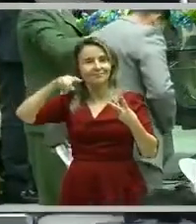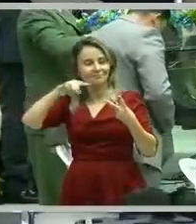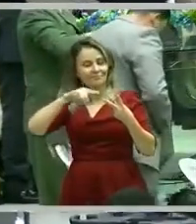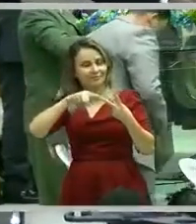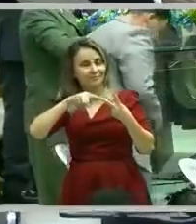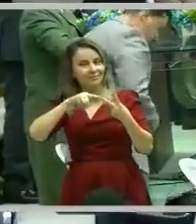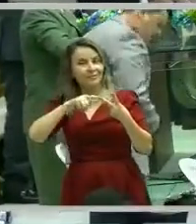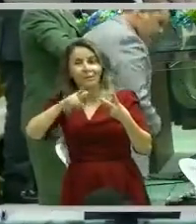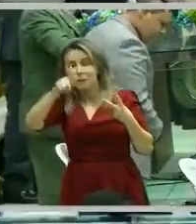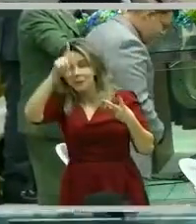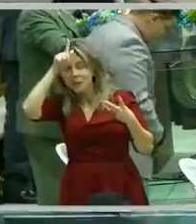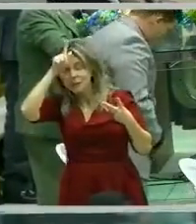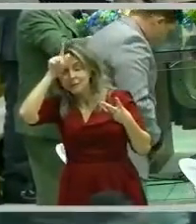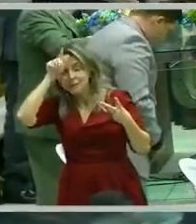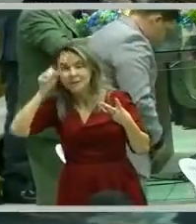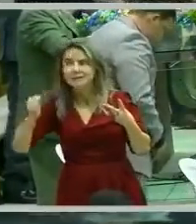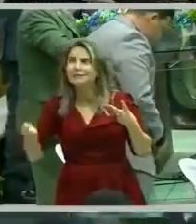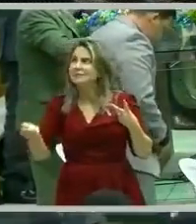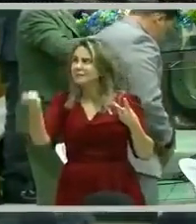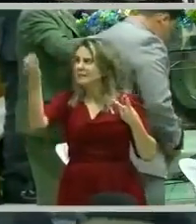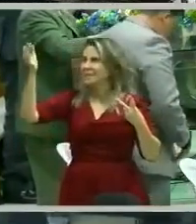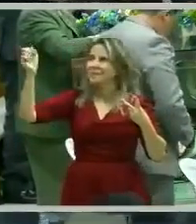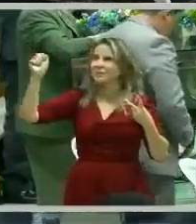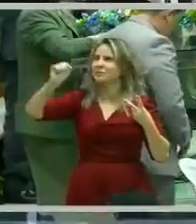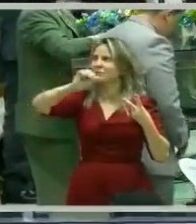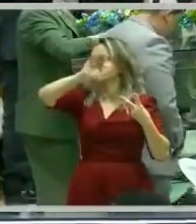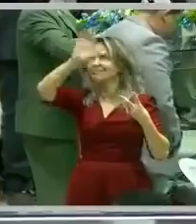Quem vai vencer Golias? Dê um glória a Deus.